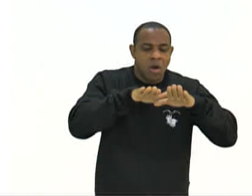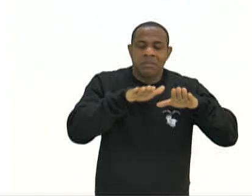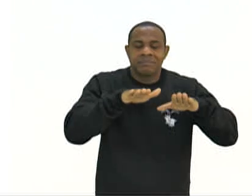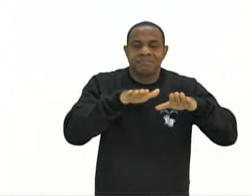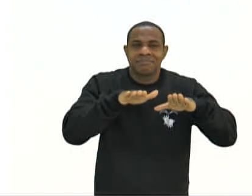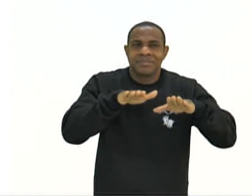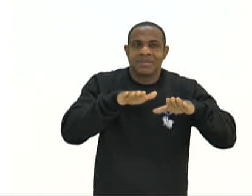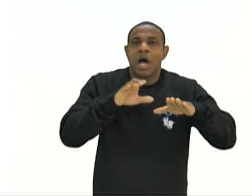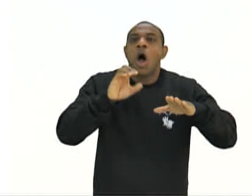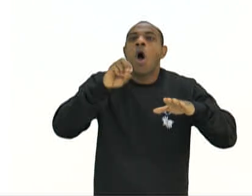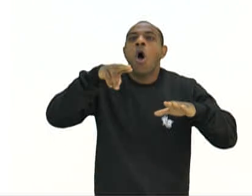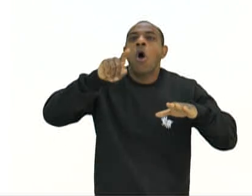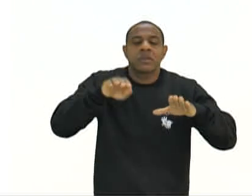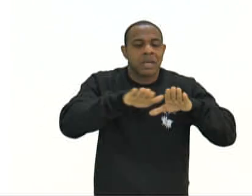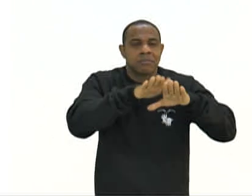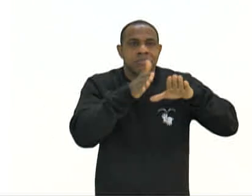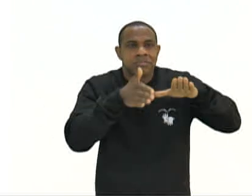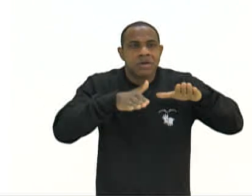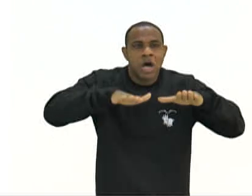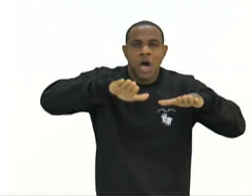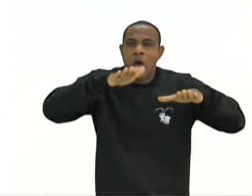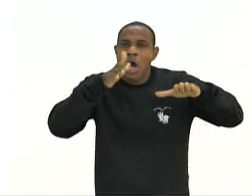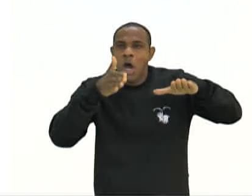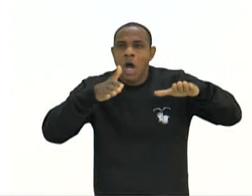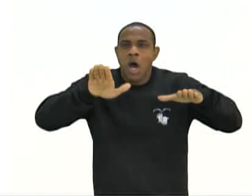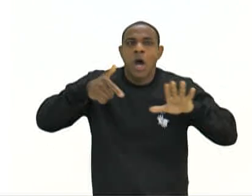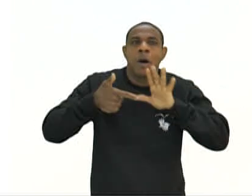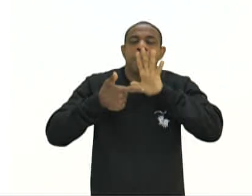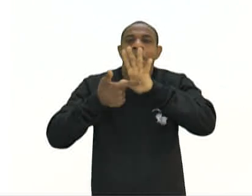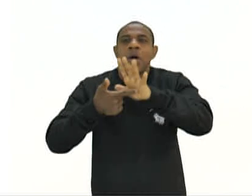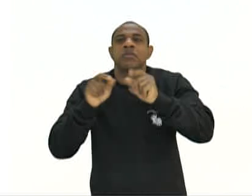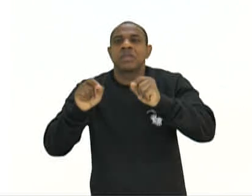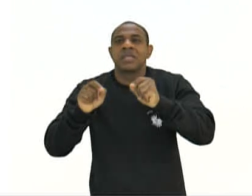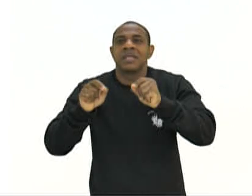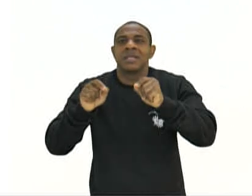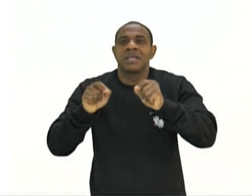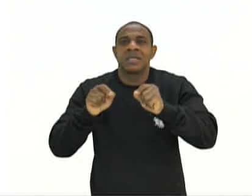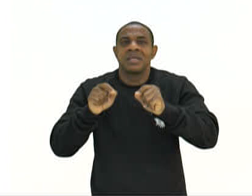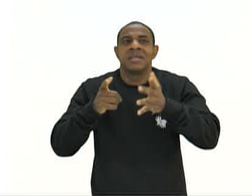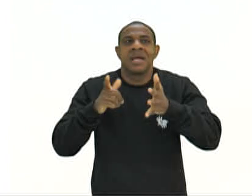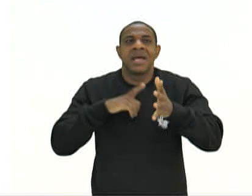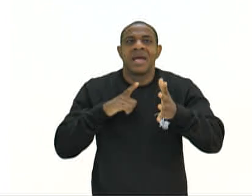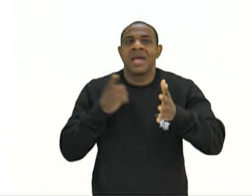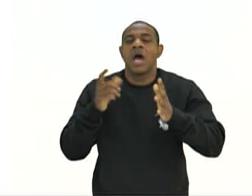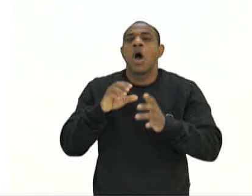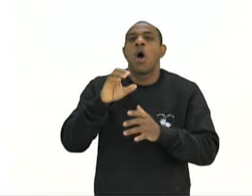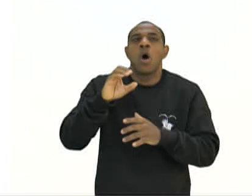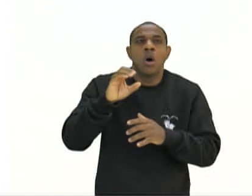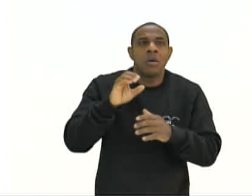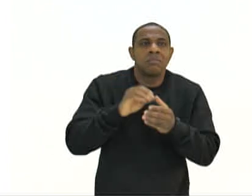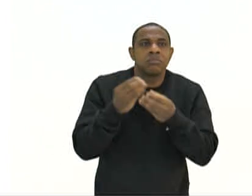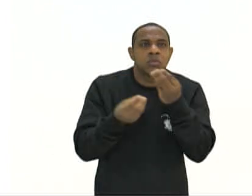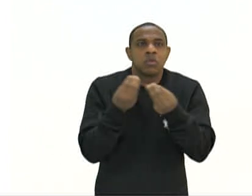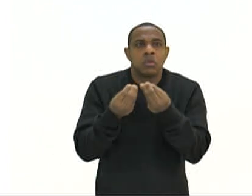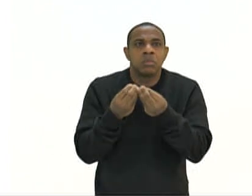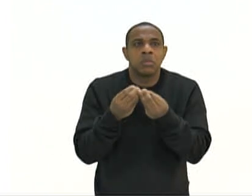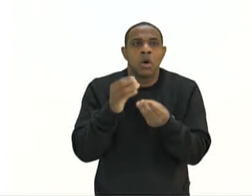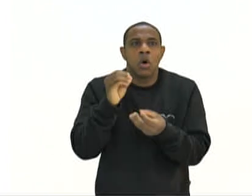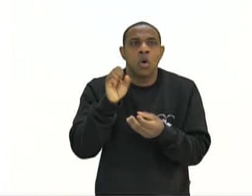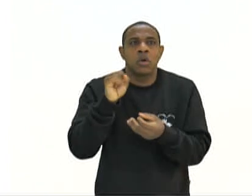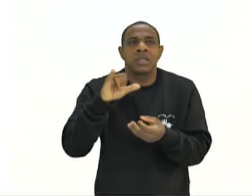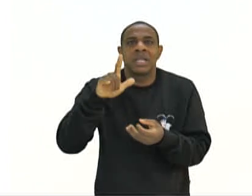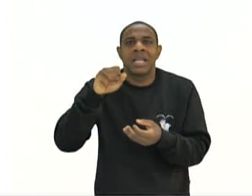eletromagnéticas apresenta um novo perfil de oscilação, em que a distância entre duas